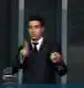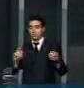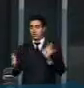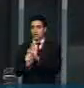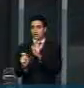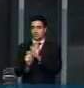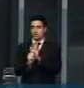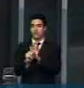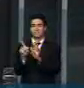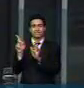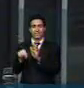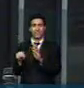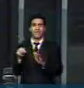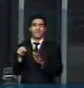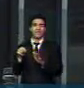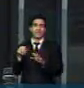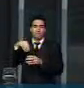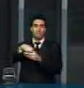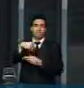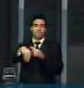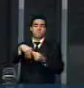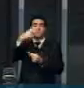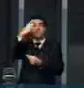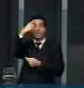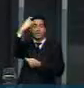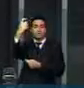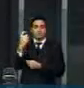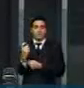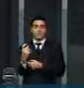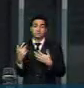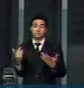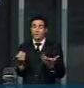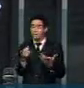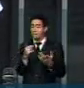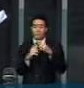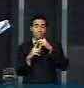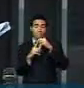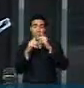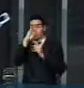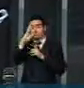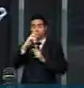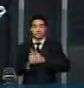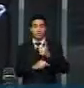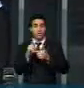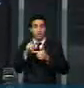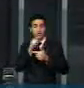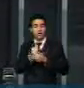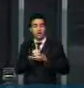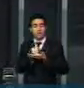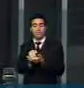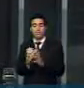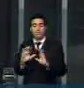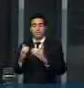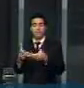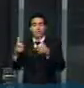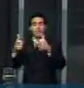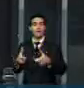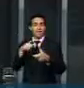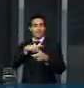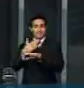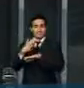violência. Nesse contexto, uma das principais providências é o apoio às comunidades acolhedoras